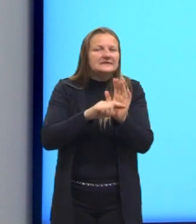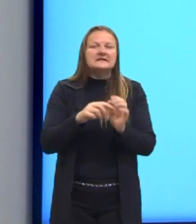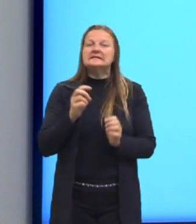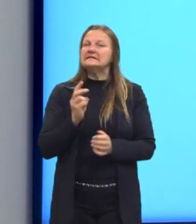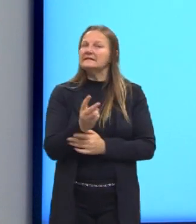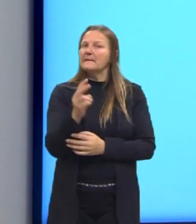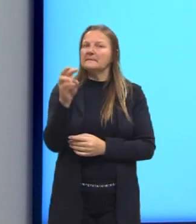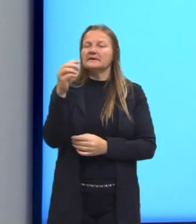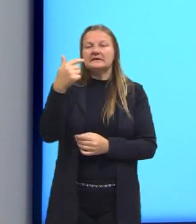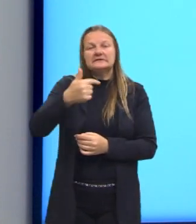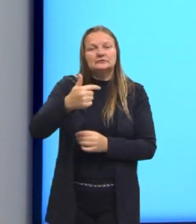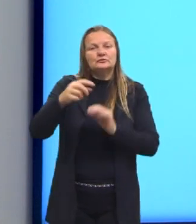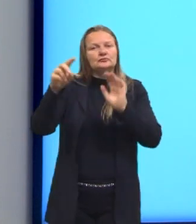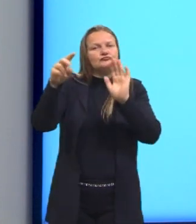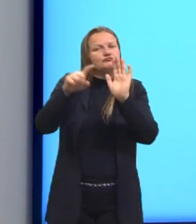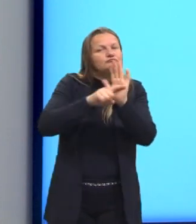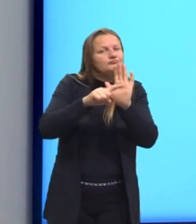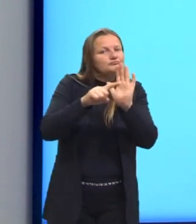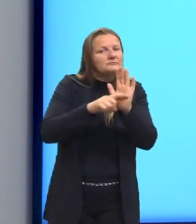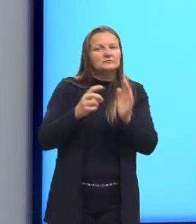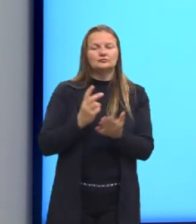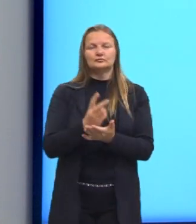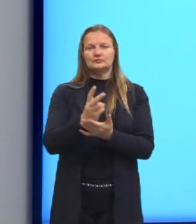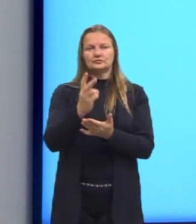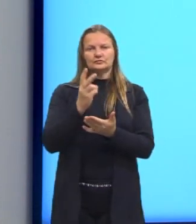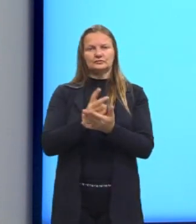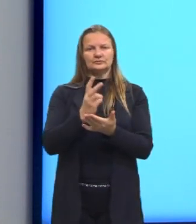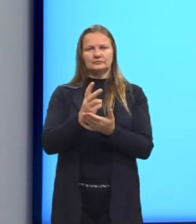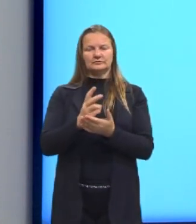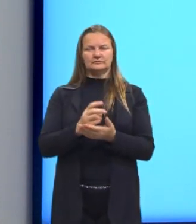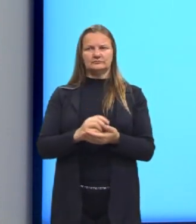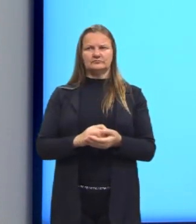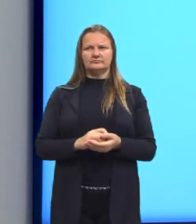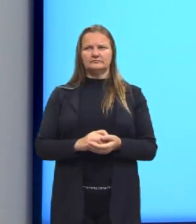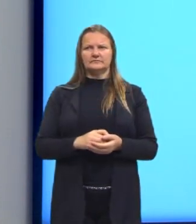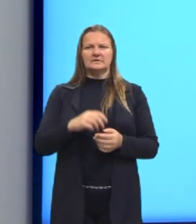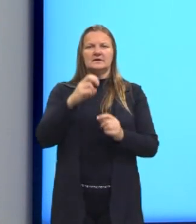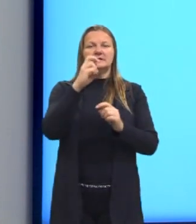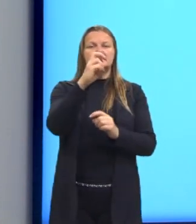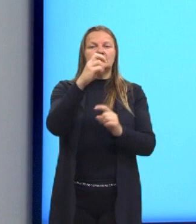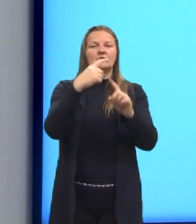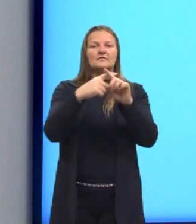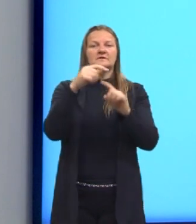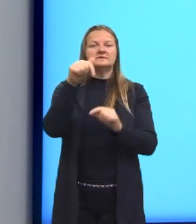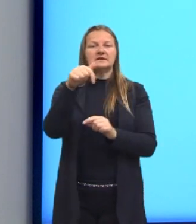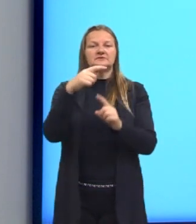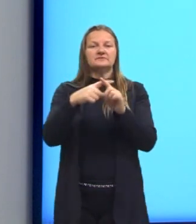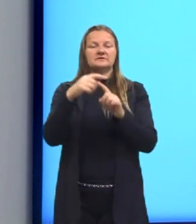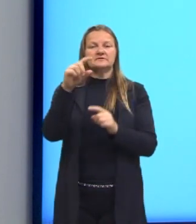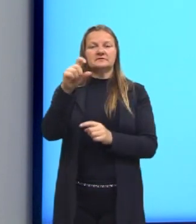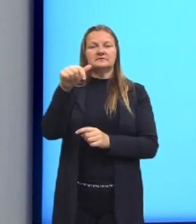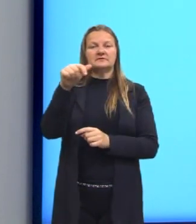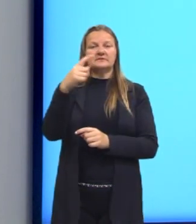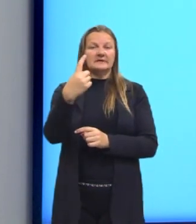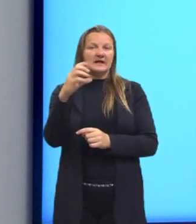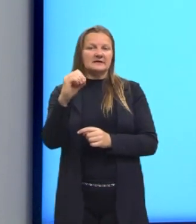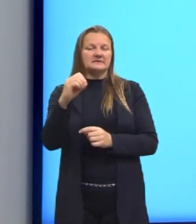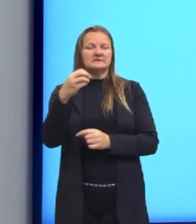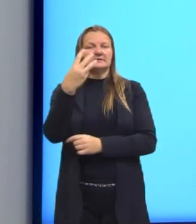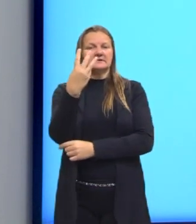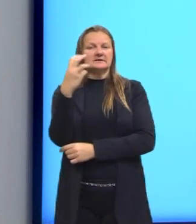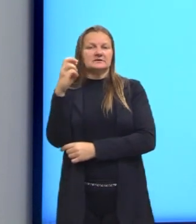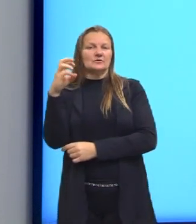o menos ali antes do produto. E aí, 5 vezes 7 vezes 10 dá